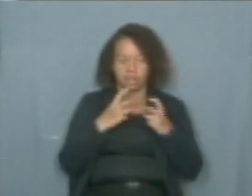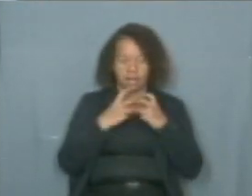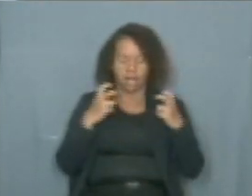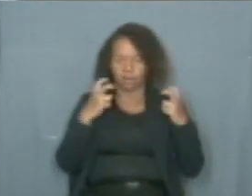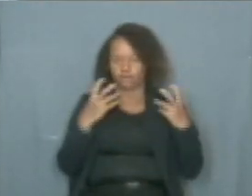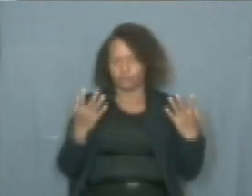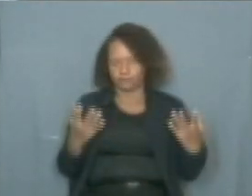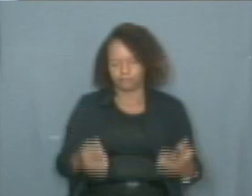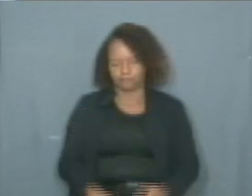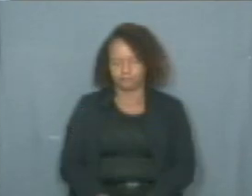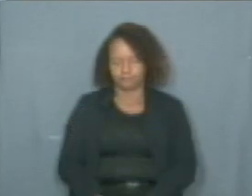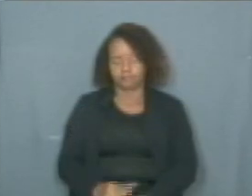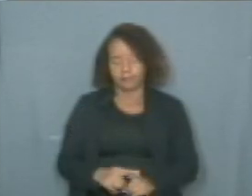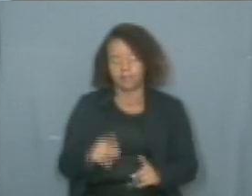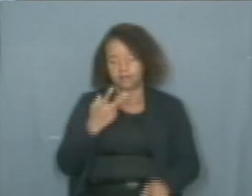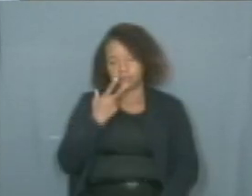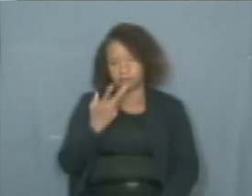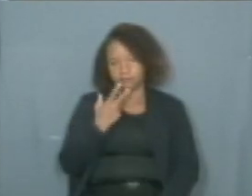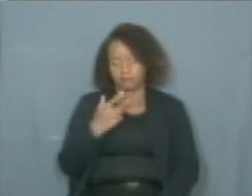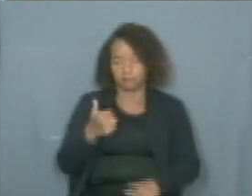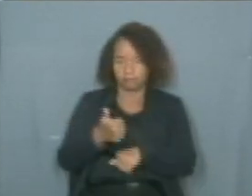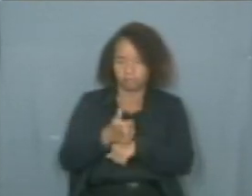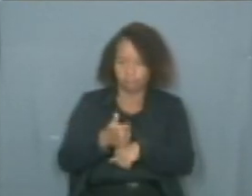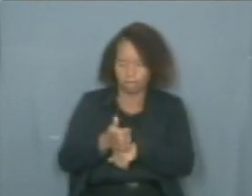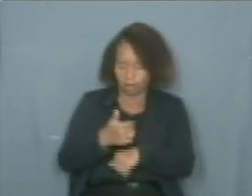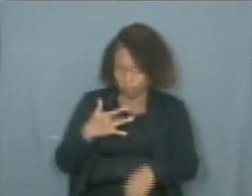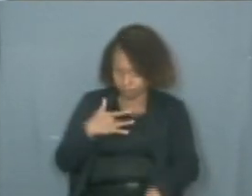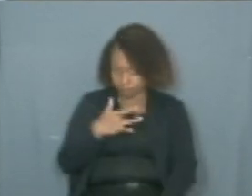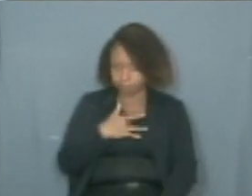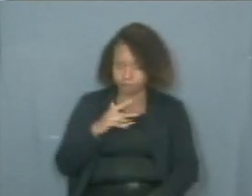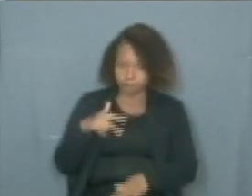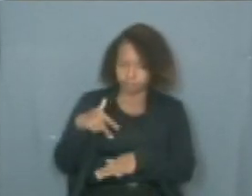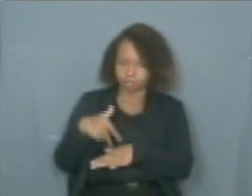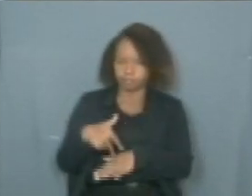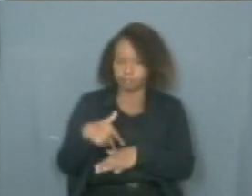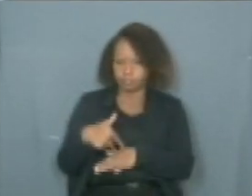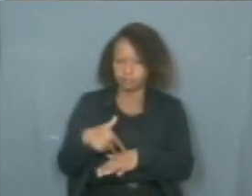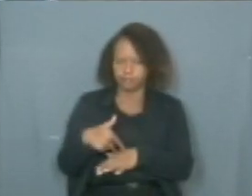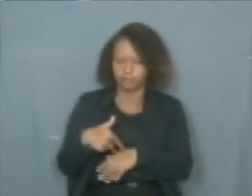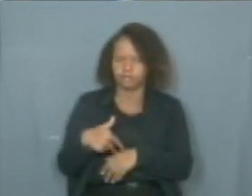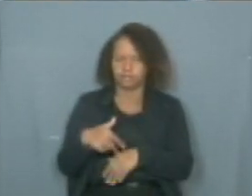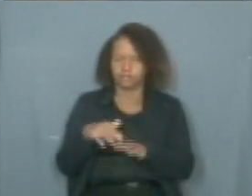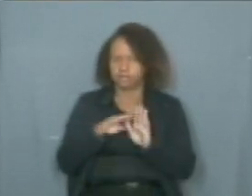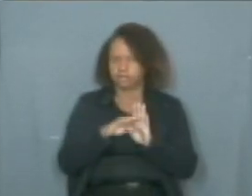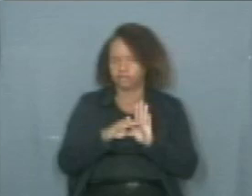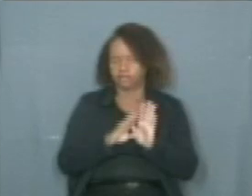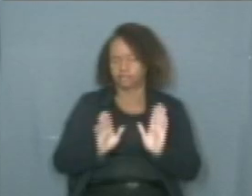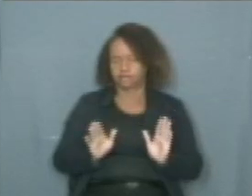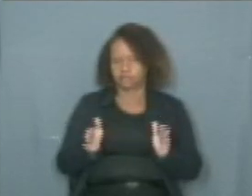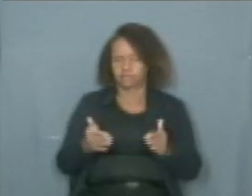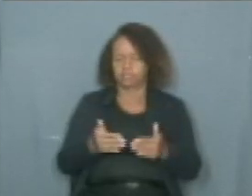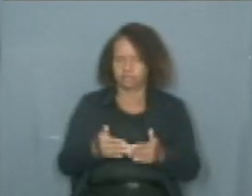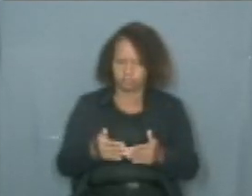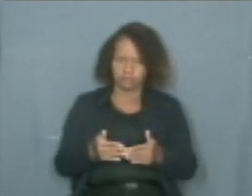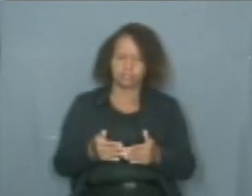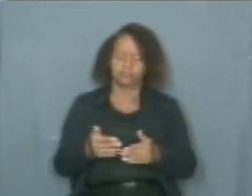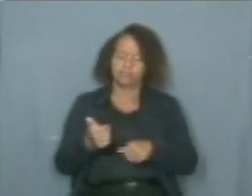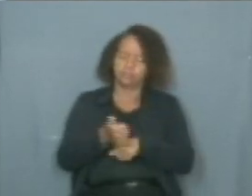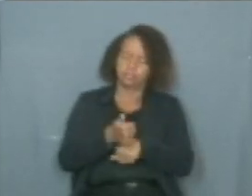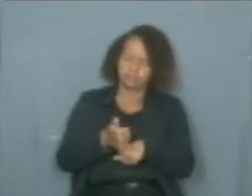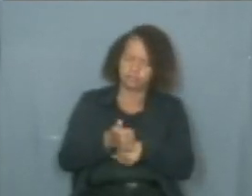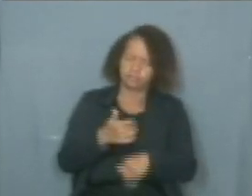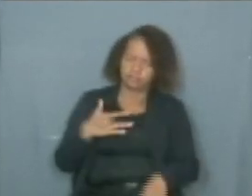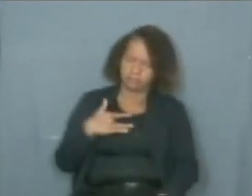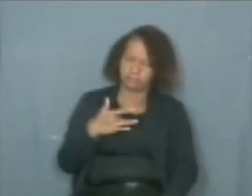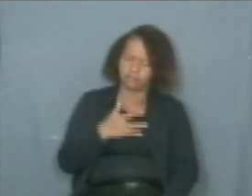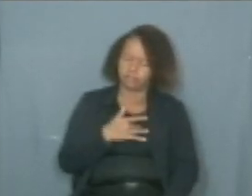voz. Mas eu estava dizendo que os profissionais de saúde que atuam na pauta do autismo são profissionais de